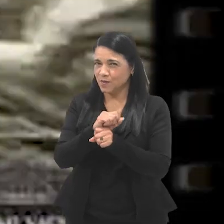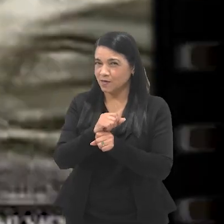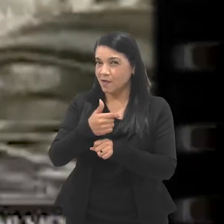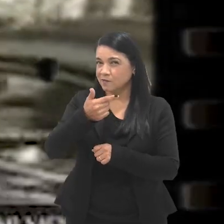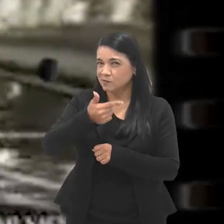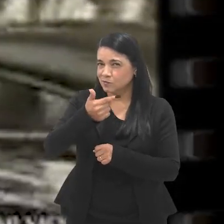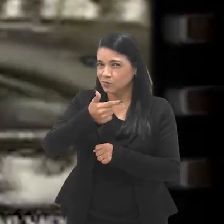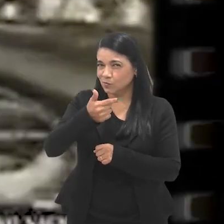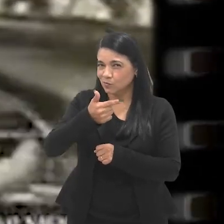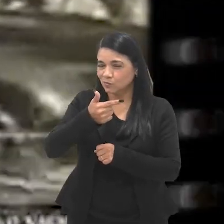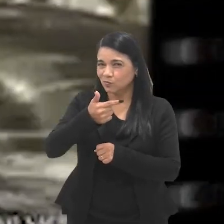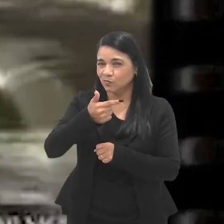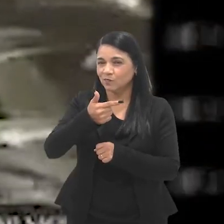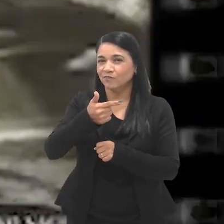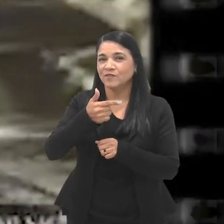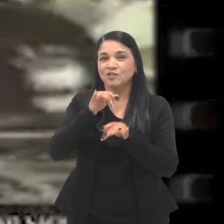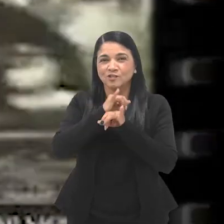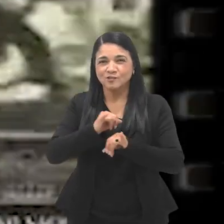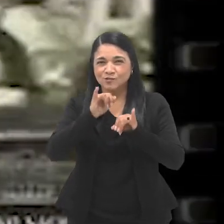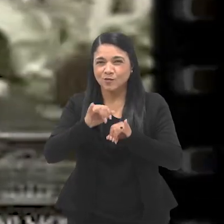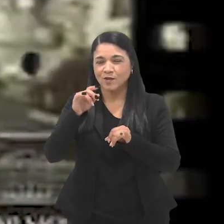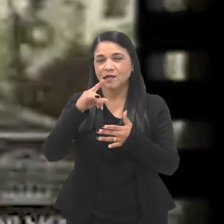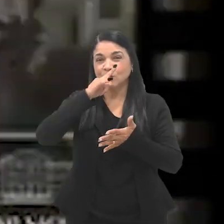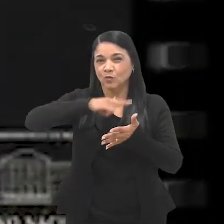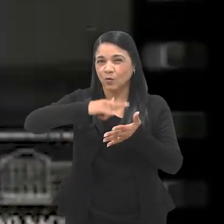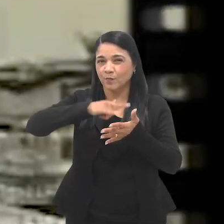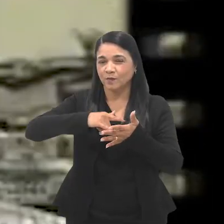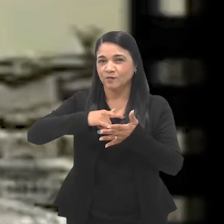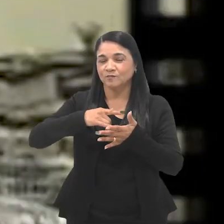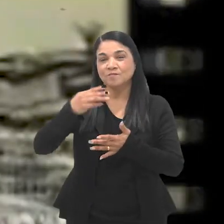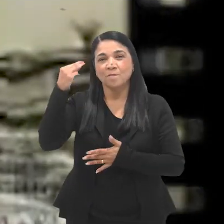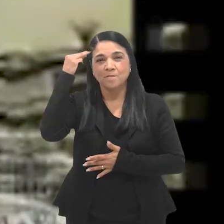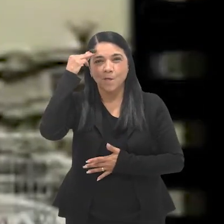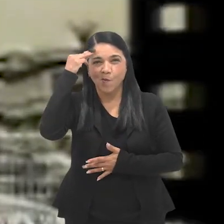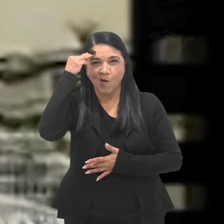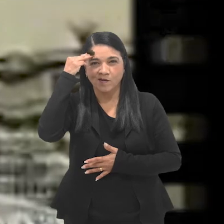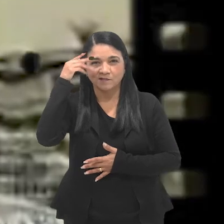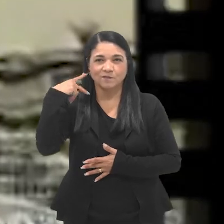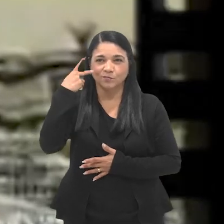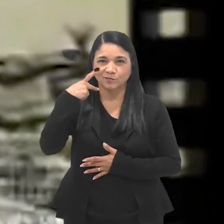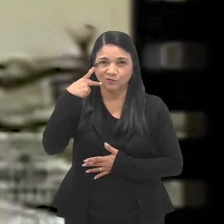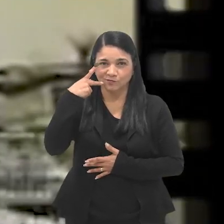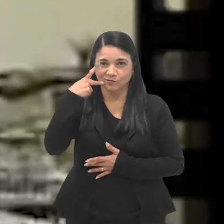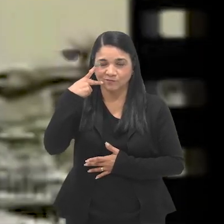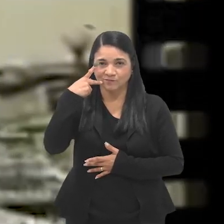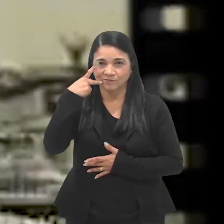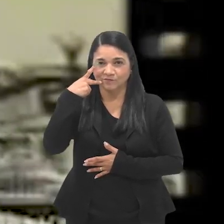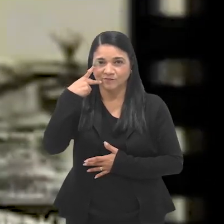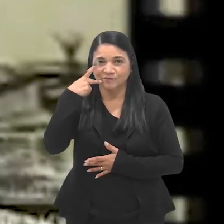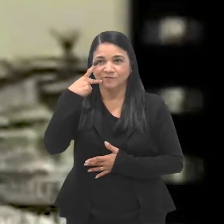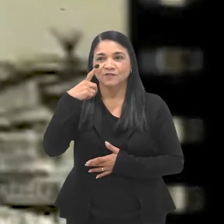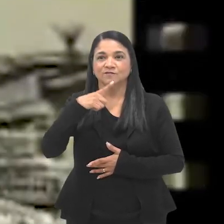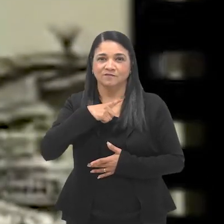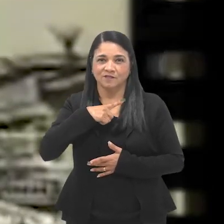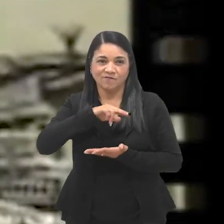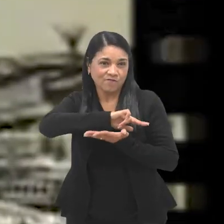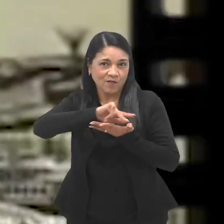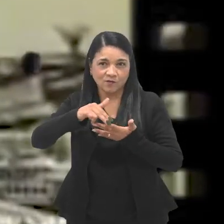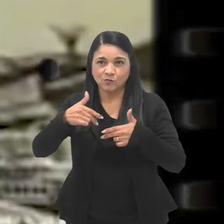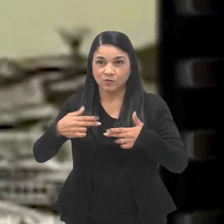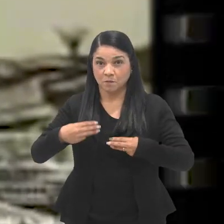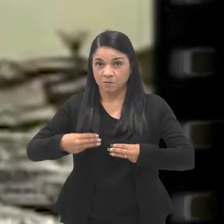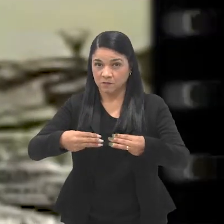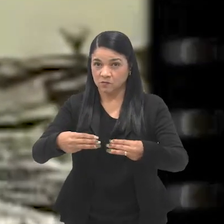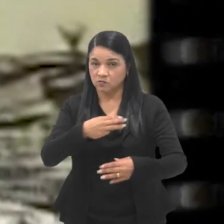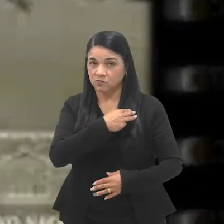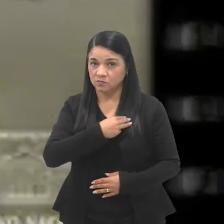Aguardem a segunda parte do 5º episódio do documentário Memórias do Parlamento. No Palácio Tiradentes, missões